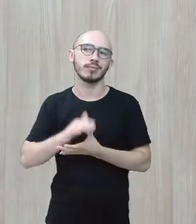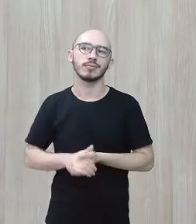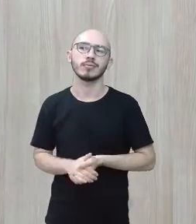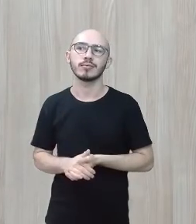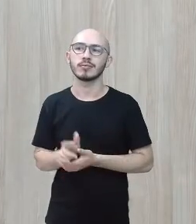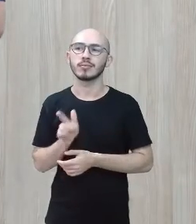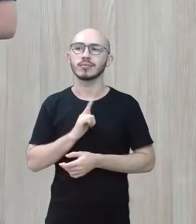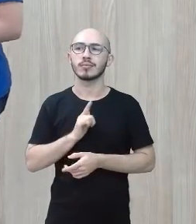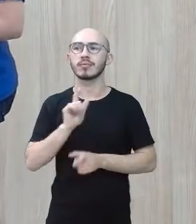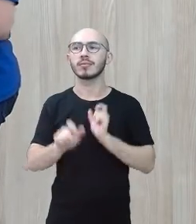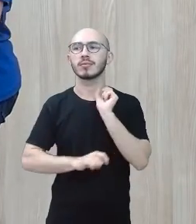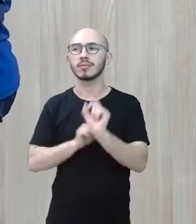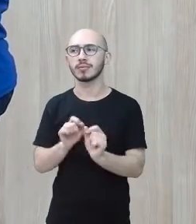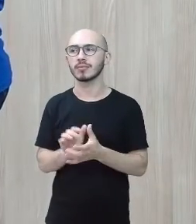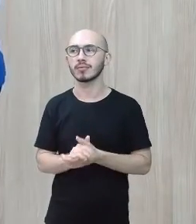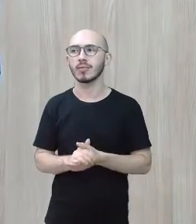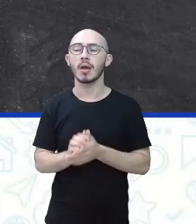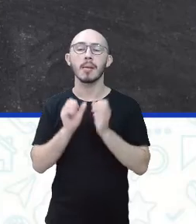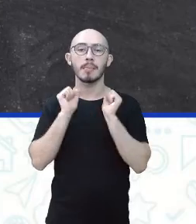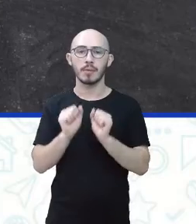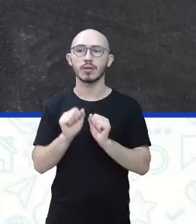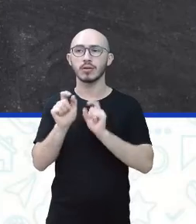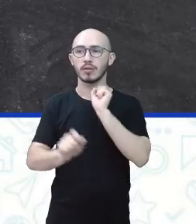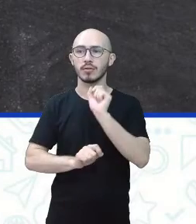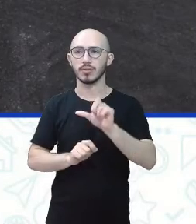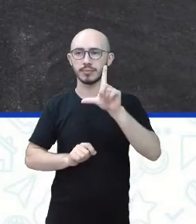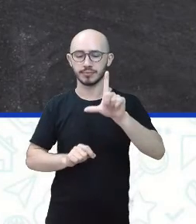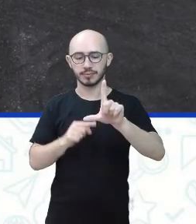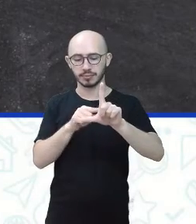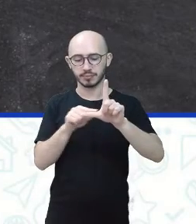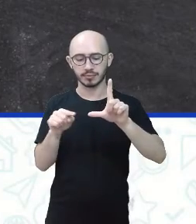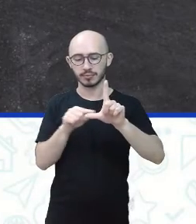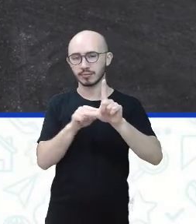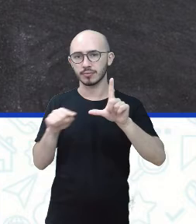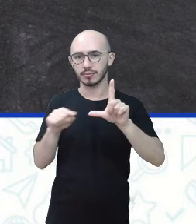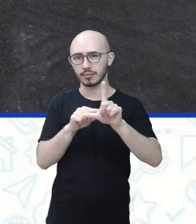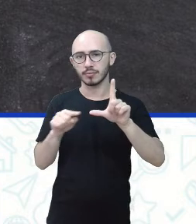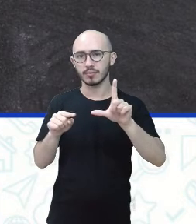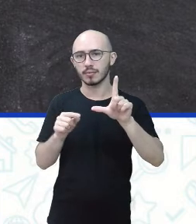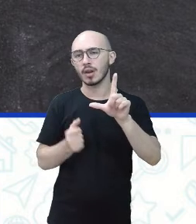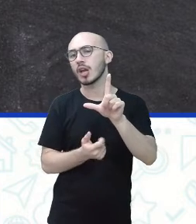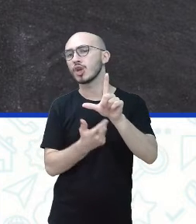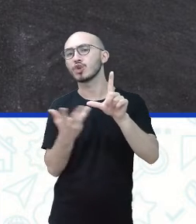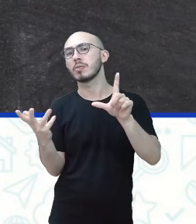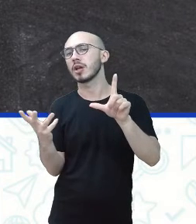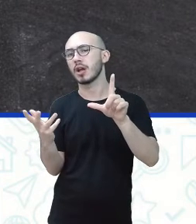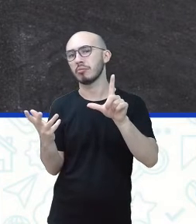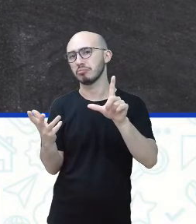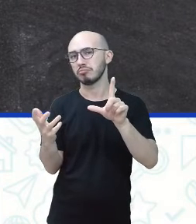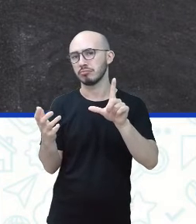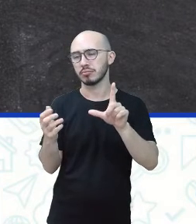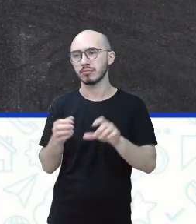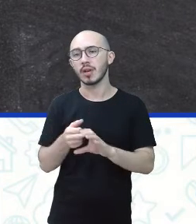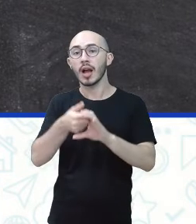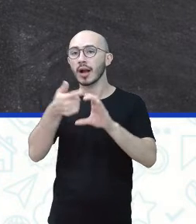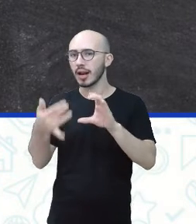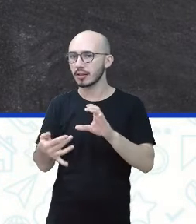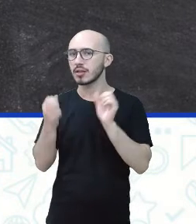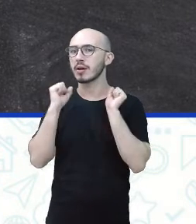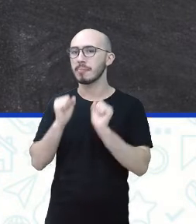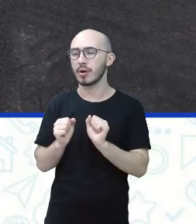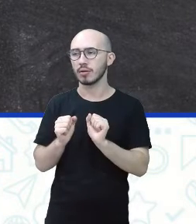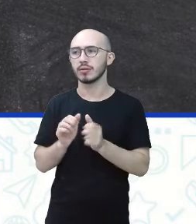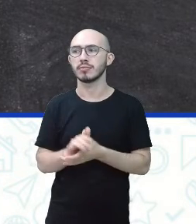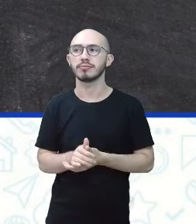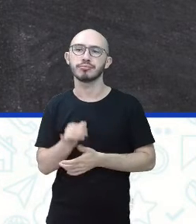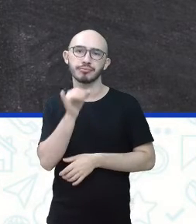gente está observando aqui que eu posso, na horizontal, escrever as categorias de determinada pesquisa, né? Então, a gente poderia ter colocado